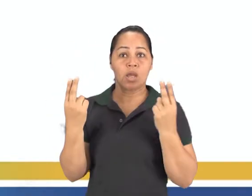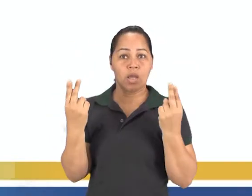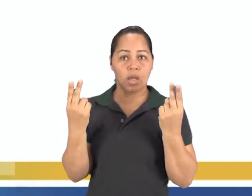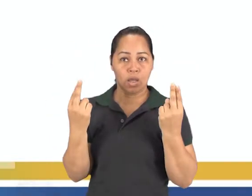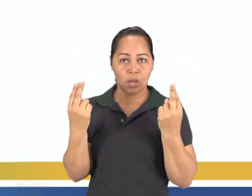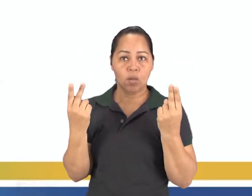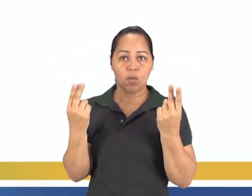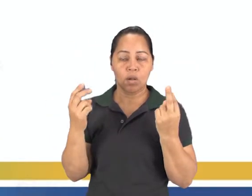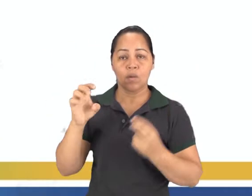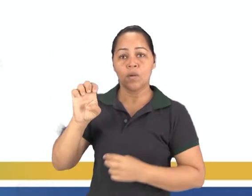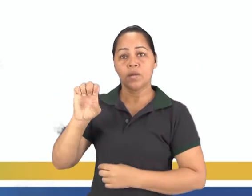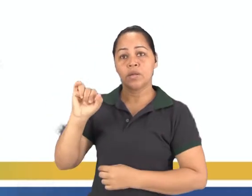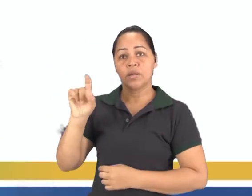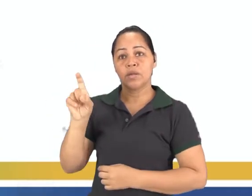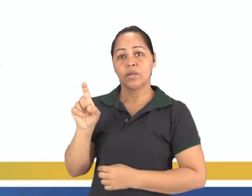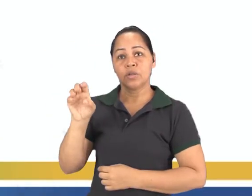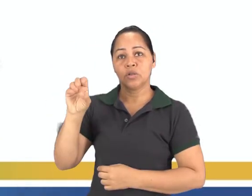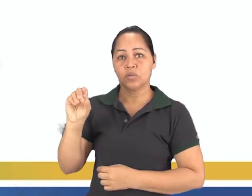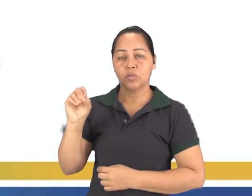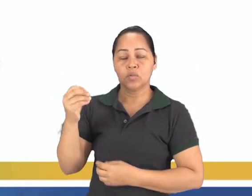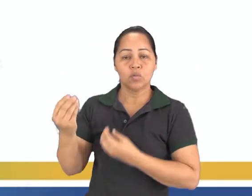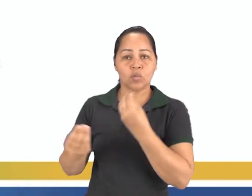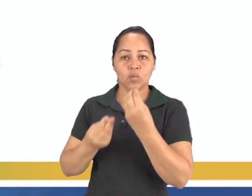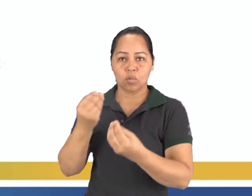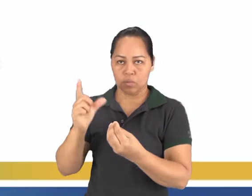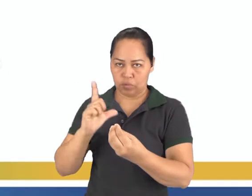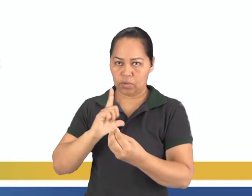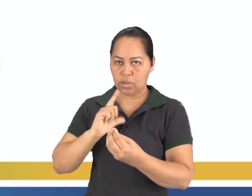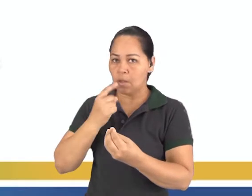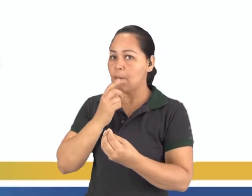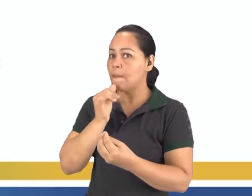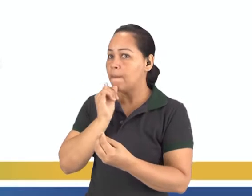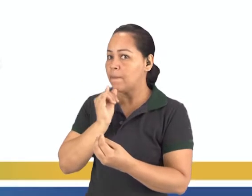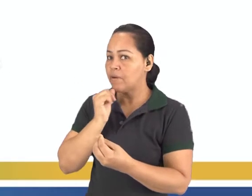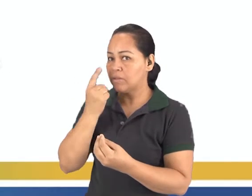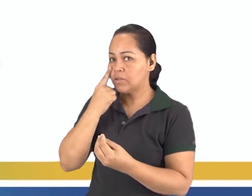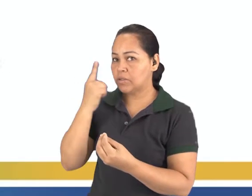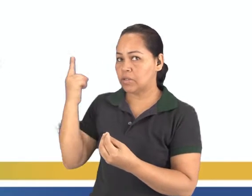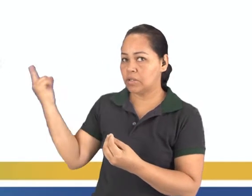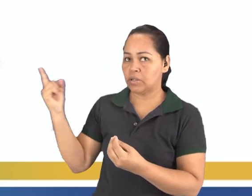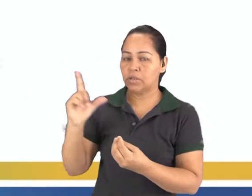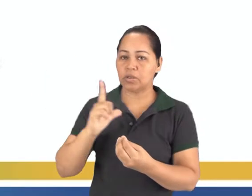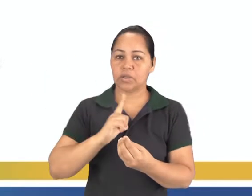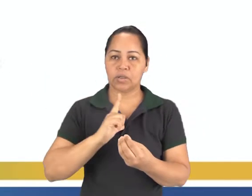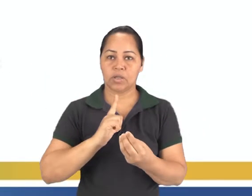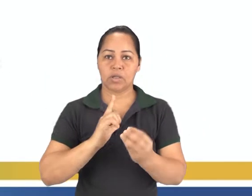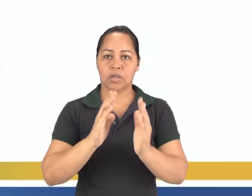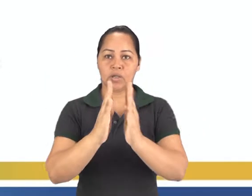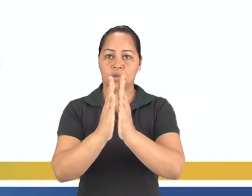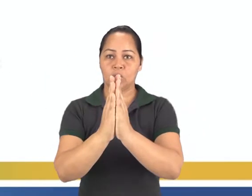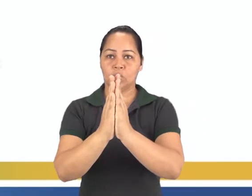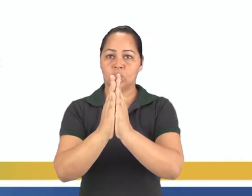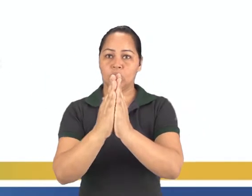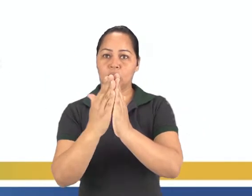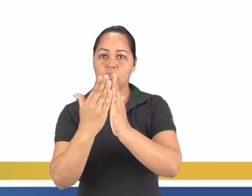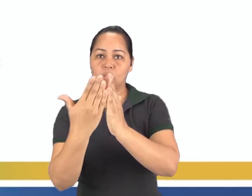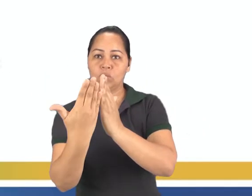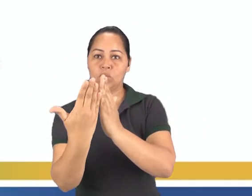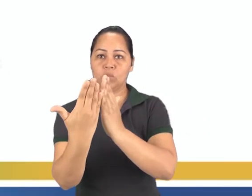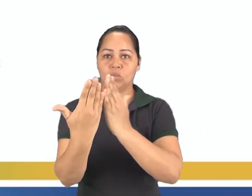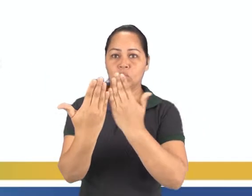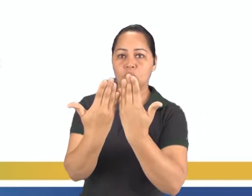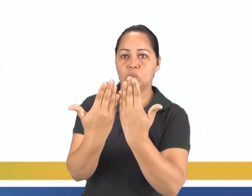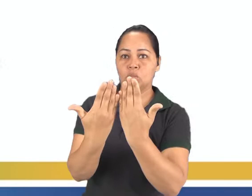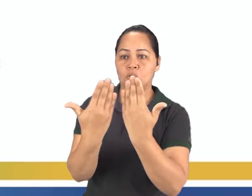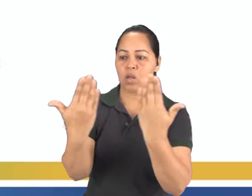pode determinar como se dá a reflexão. Divide um plano em dois e separa uma imagem original de seu